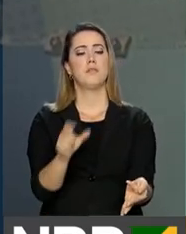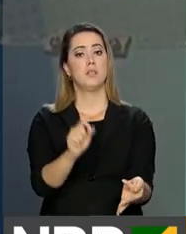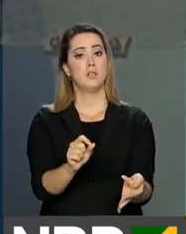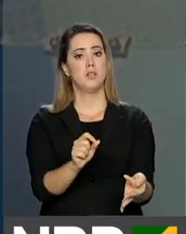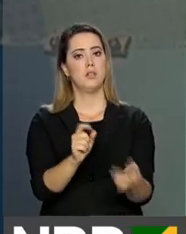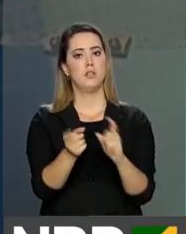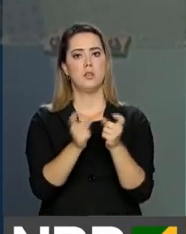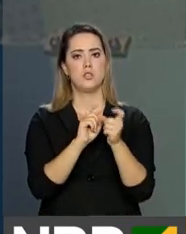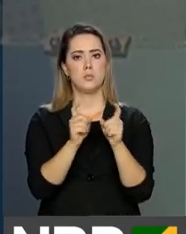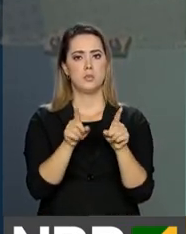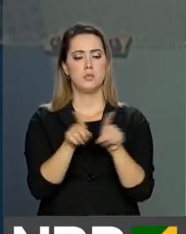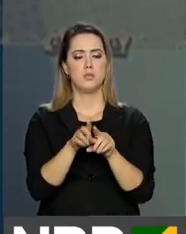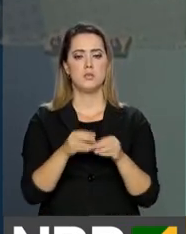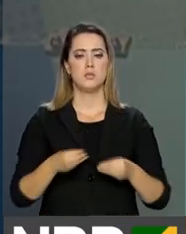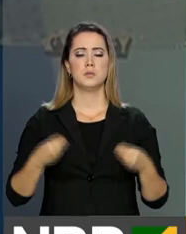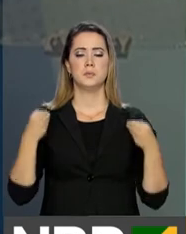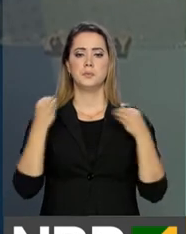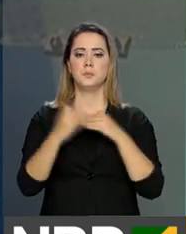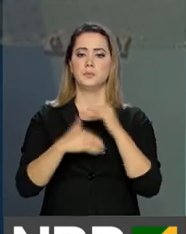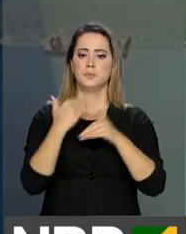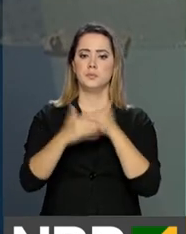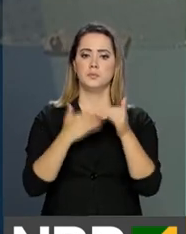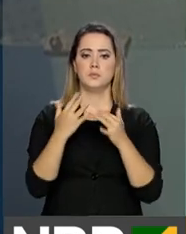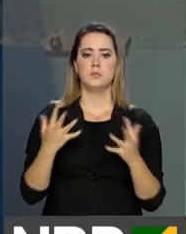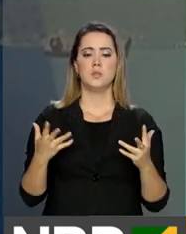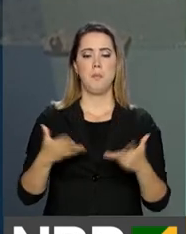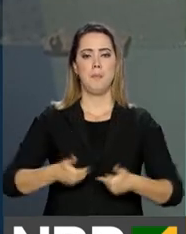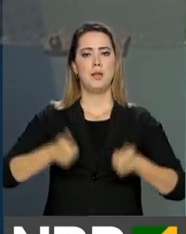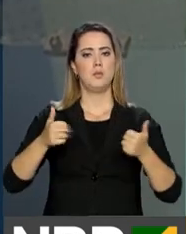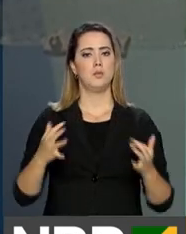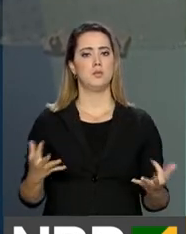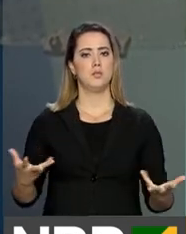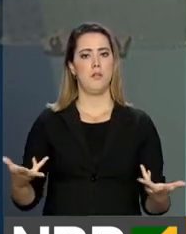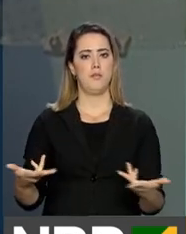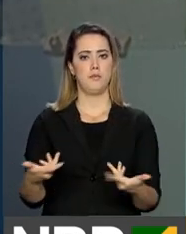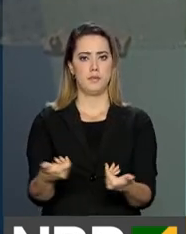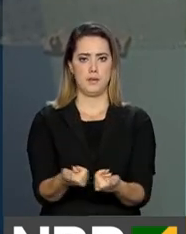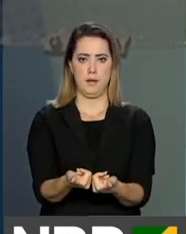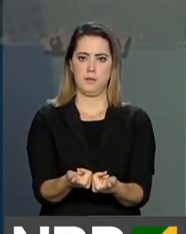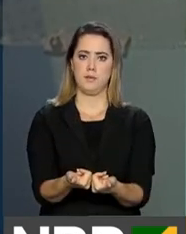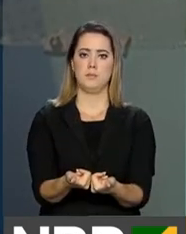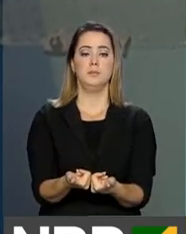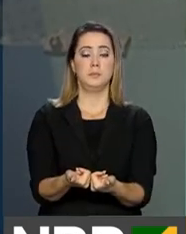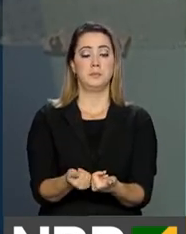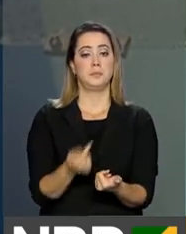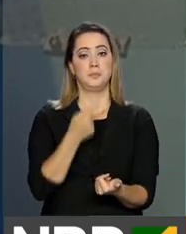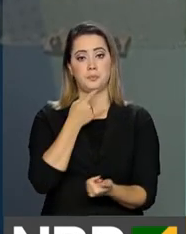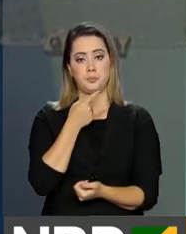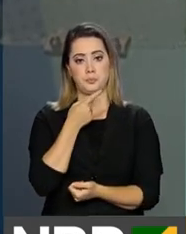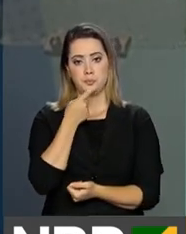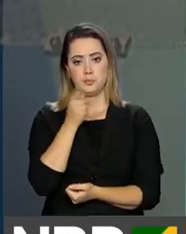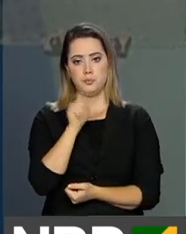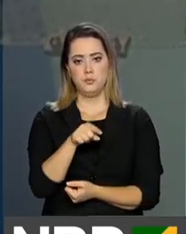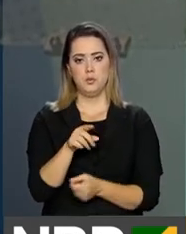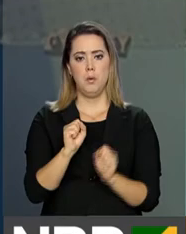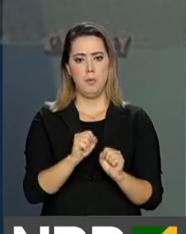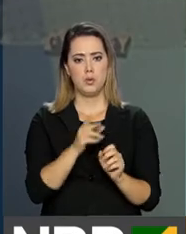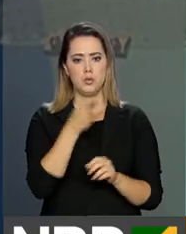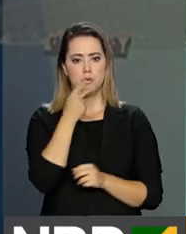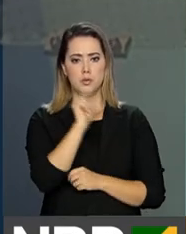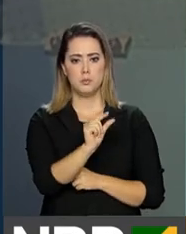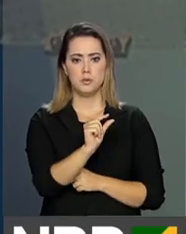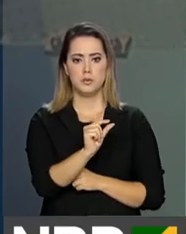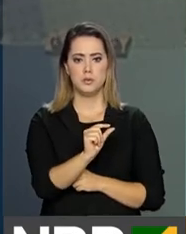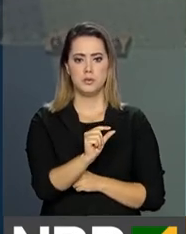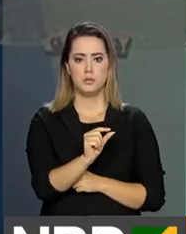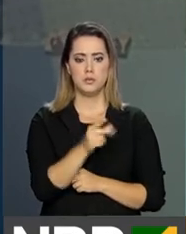e promovendo, naturalmente, eficiência. Né? E quando eu digo isso, posso falar mais um pouquinho?